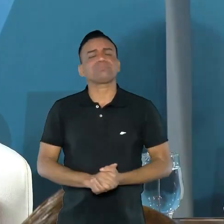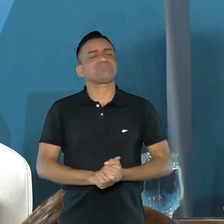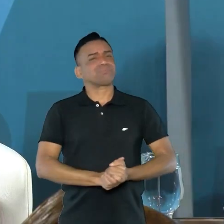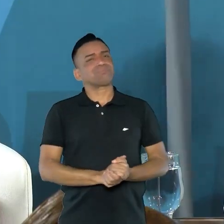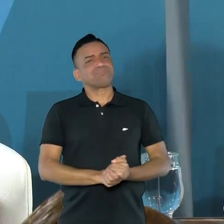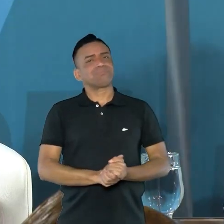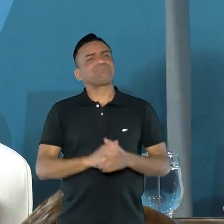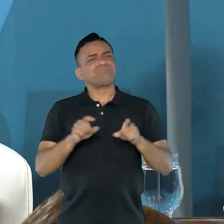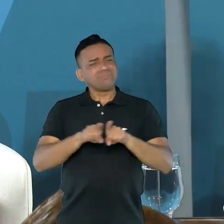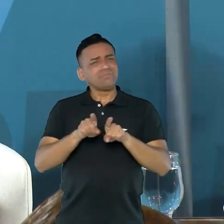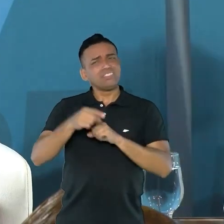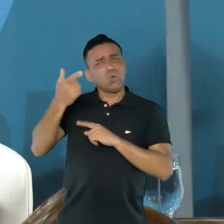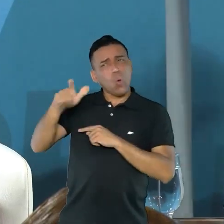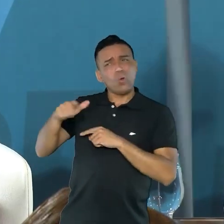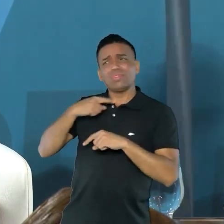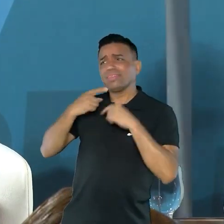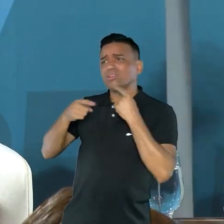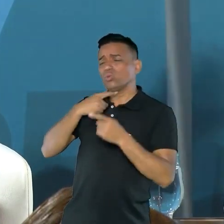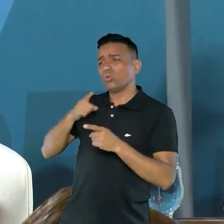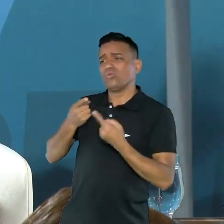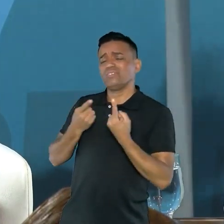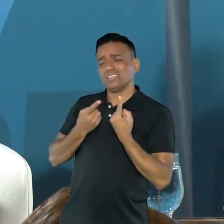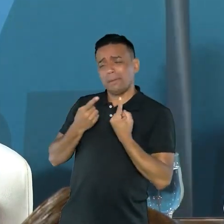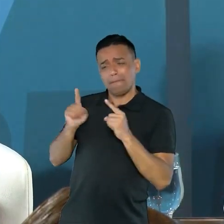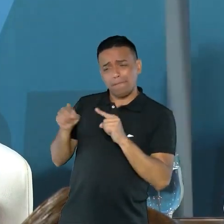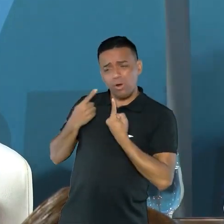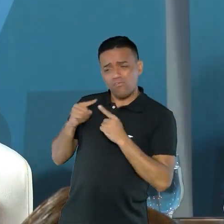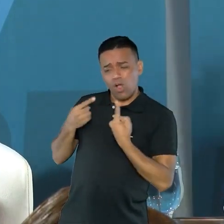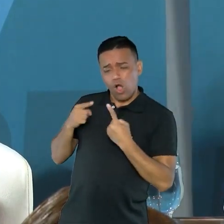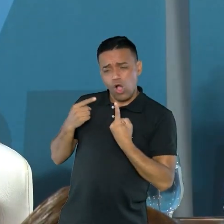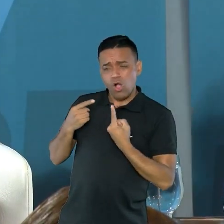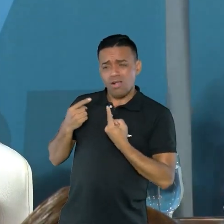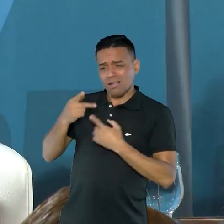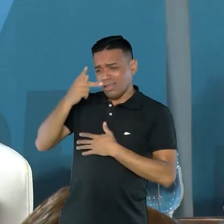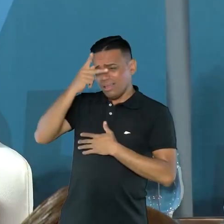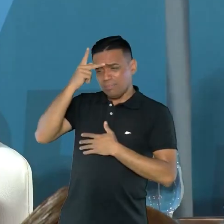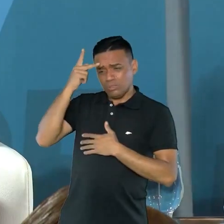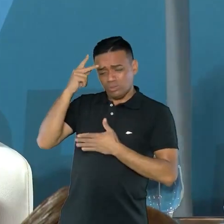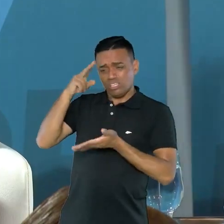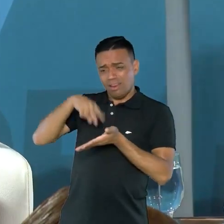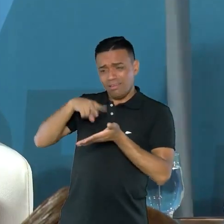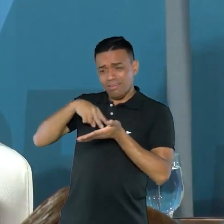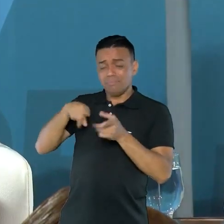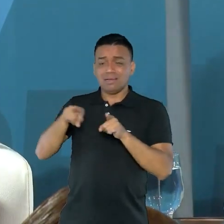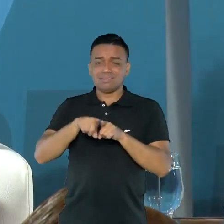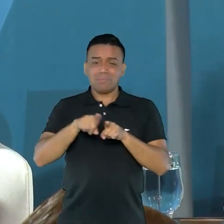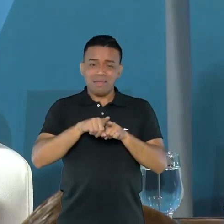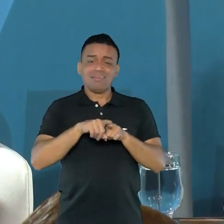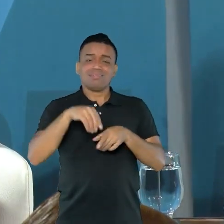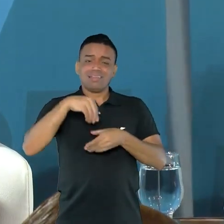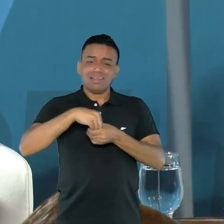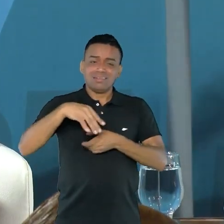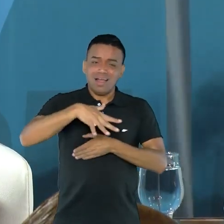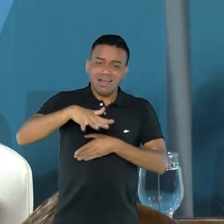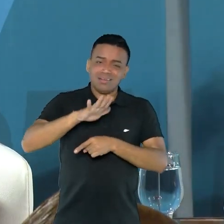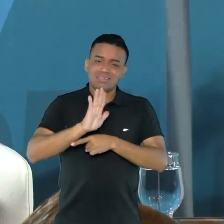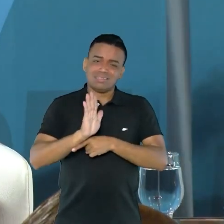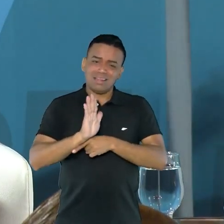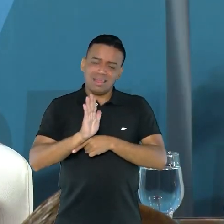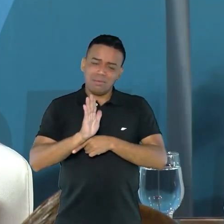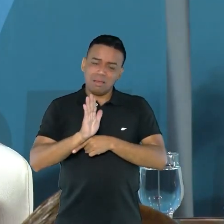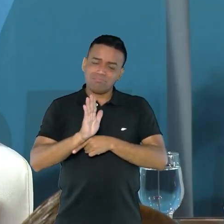dentro disso trago uma outra questão que também me provoca muito como leitor e como cineasta, que